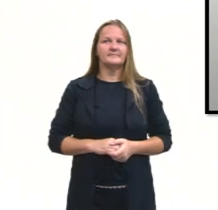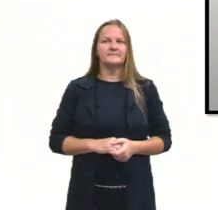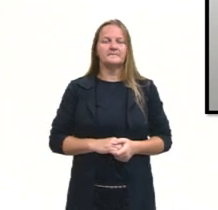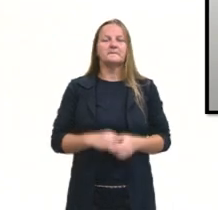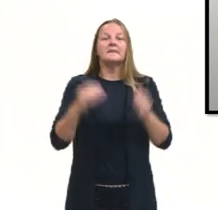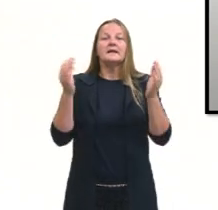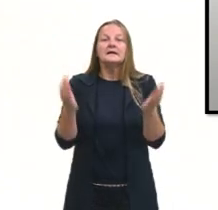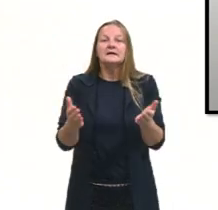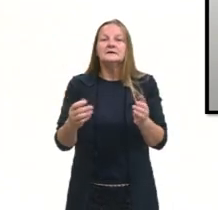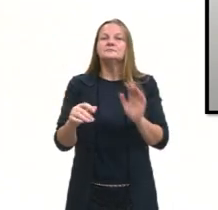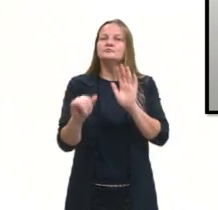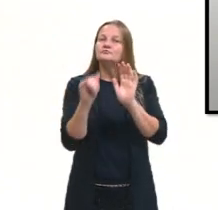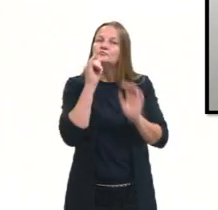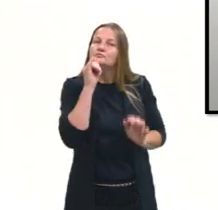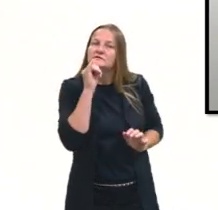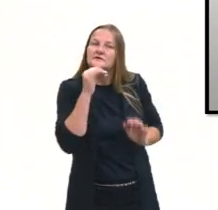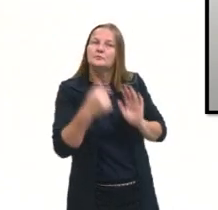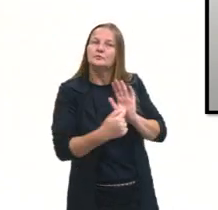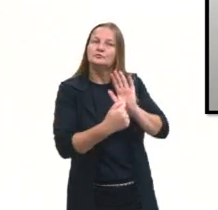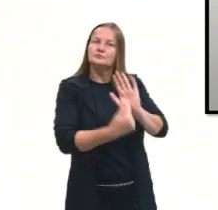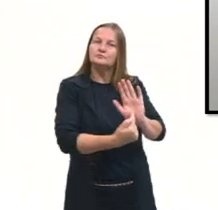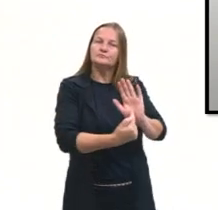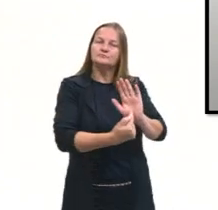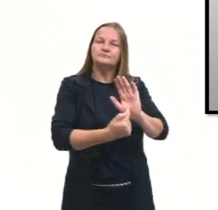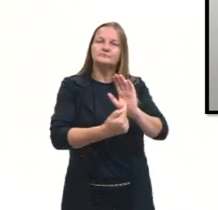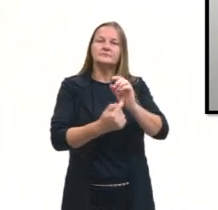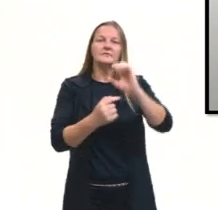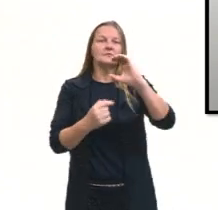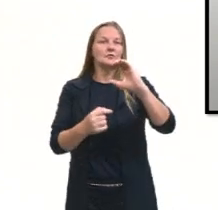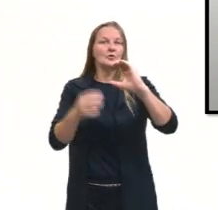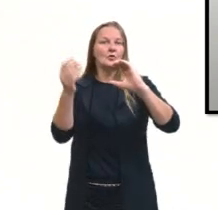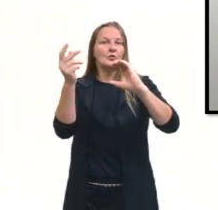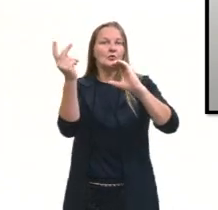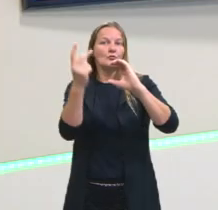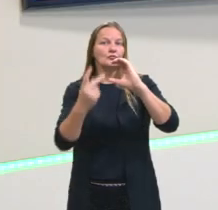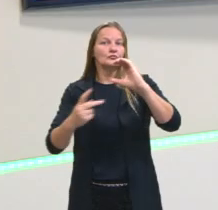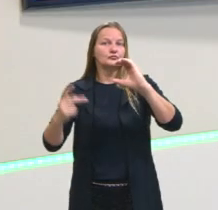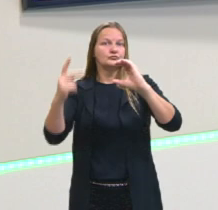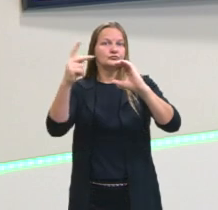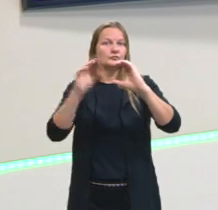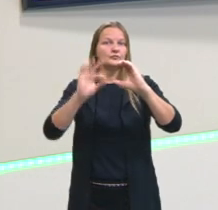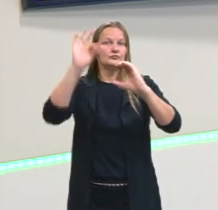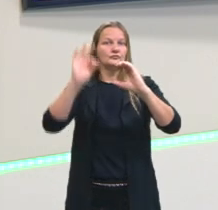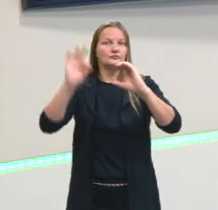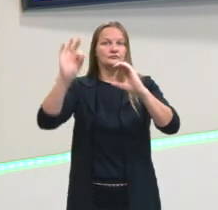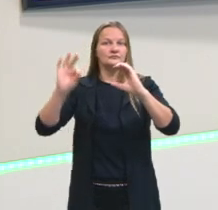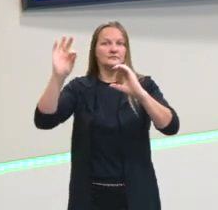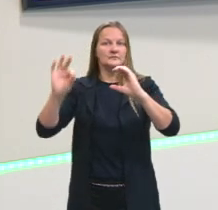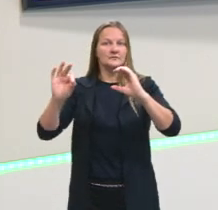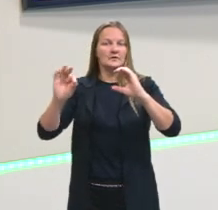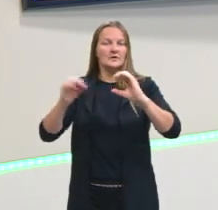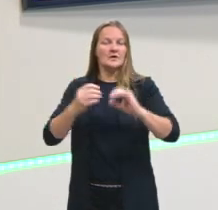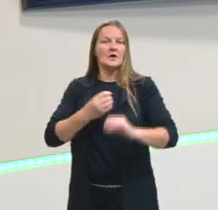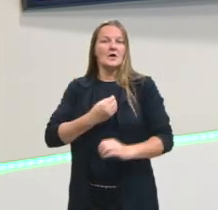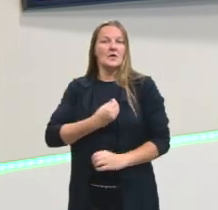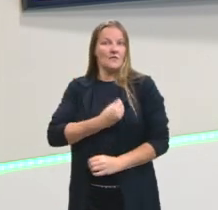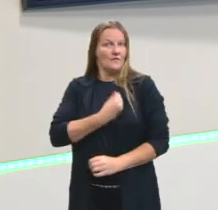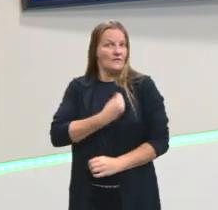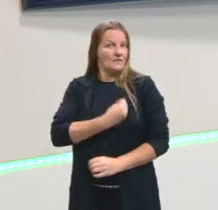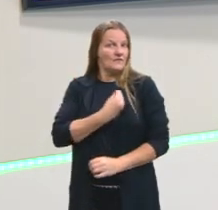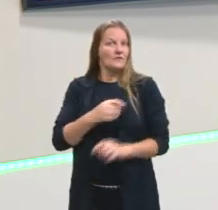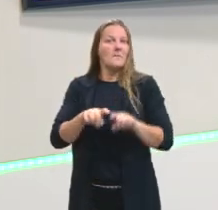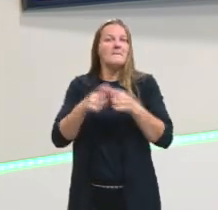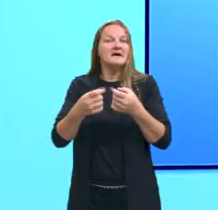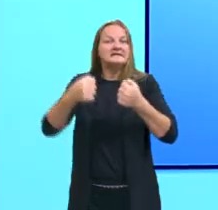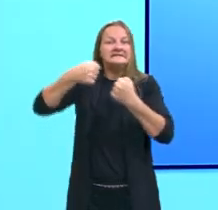e Aqui nós temos um exemplo de quadro grama dos vertebrados dos seres vivos os vertebrados então